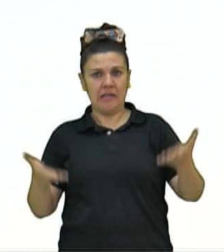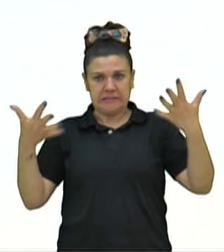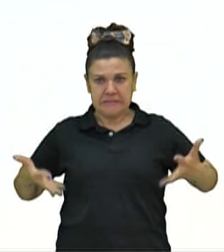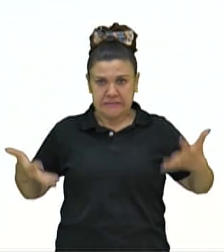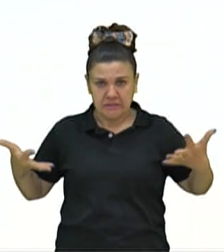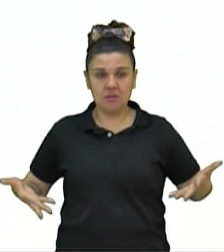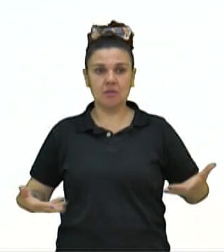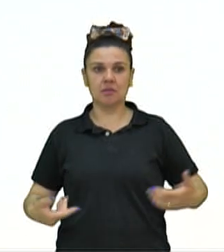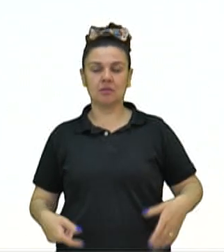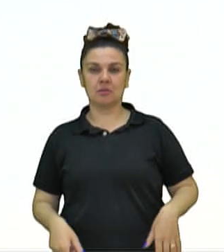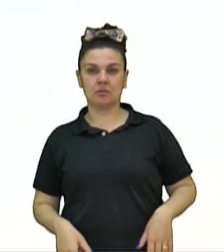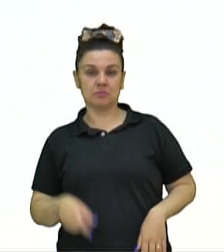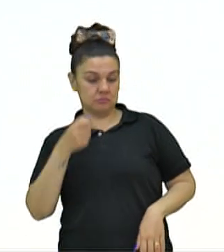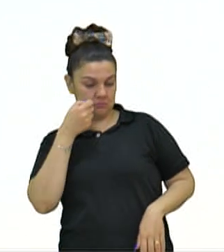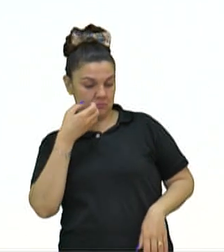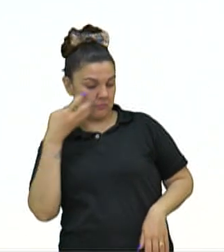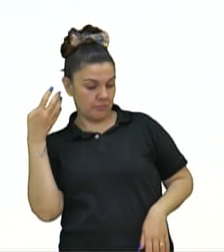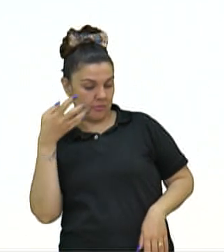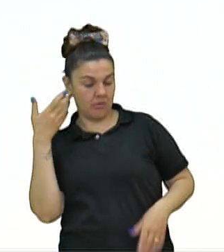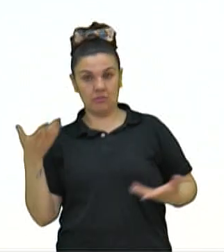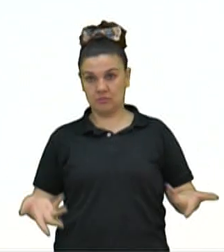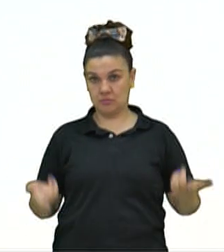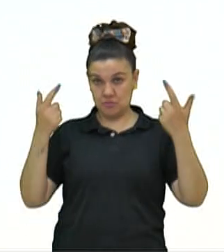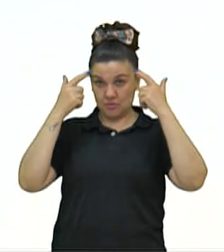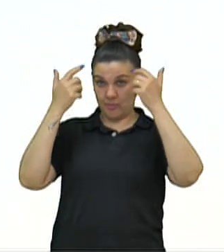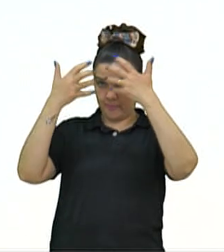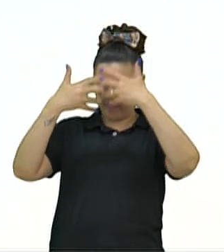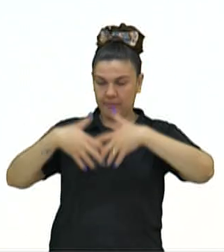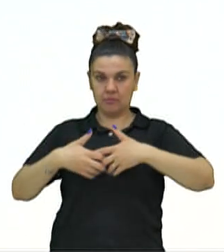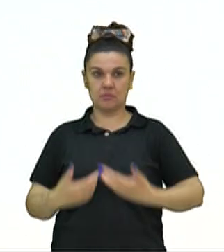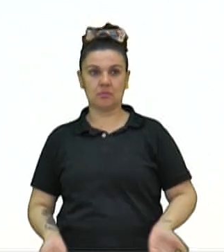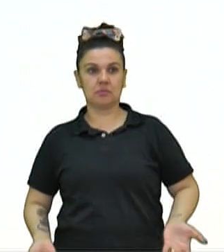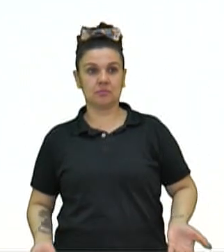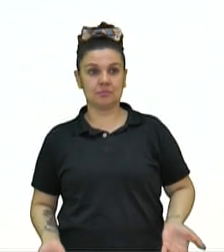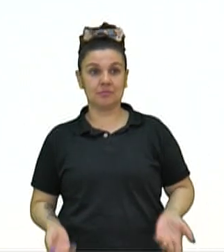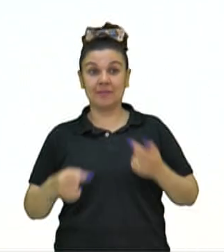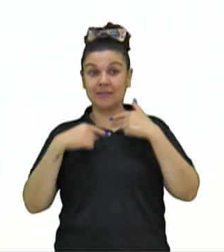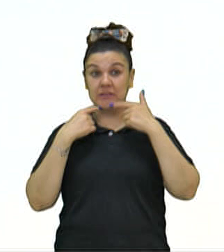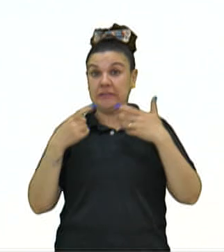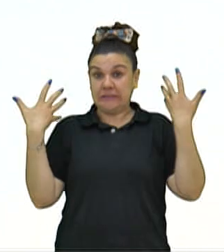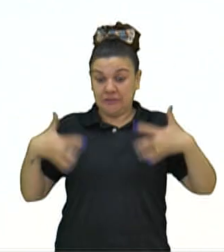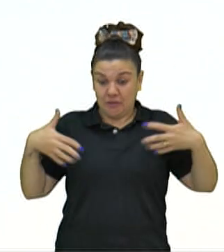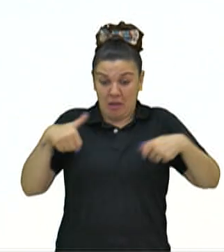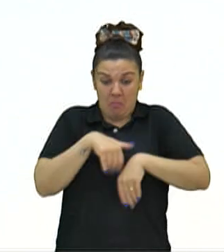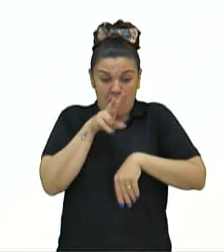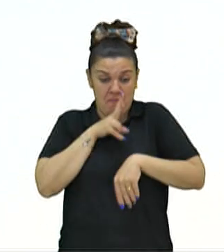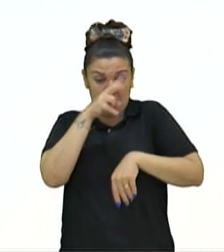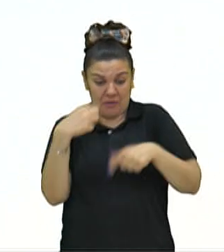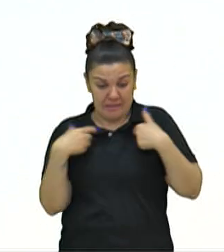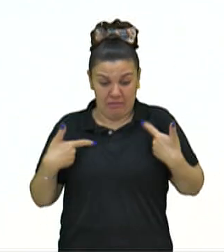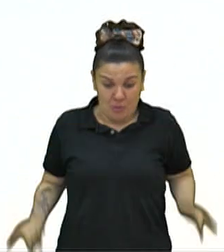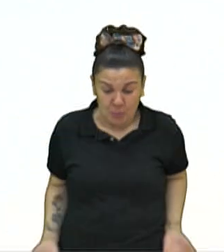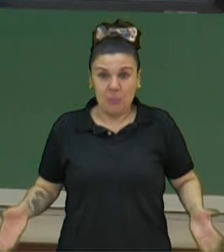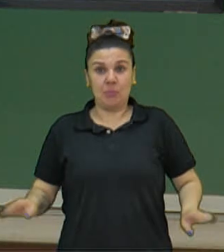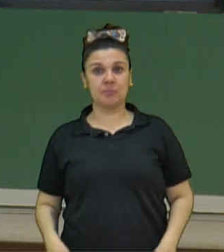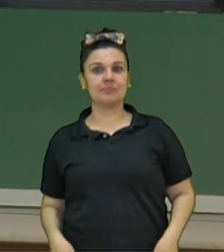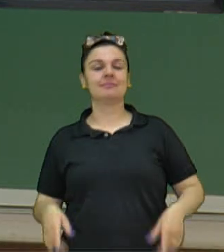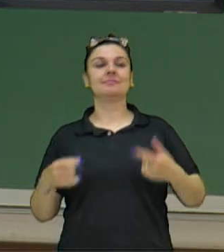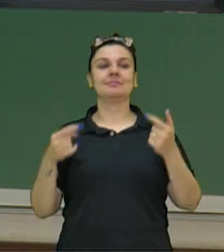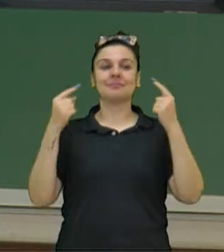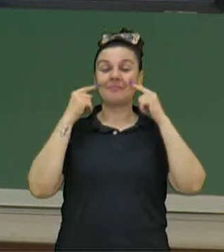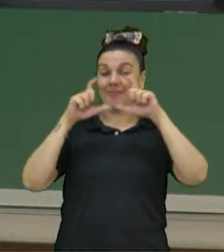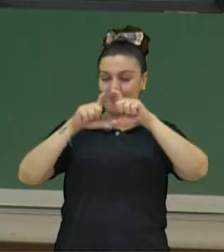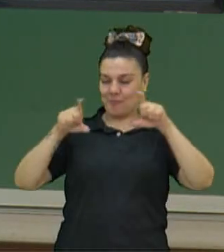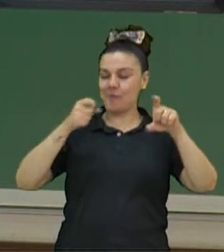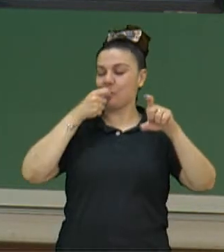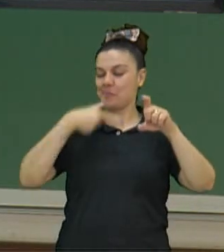com o gato. E, obviamente, o gato não responde, só no pensamento. Ele não consegue se controlar, é mais forte do que ele. Então, isso daqui é uma